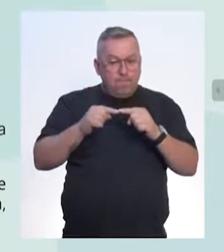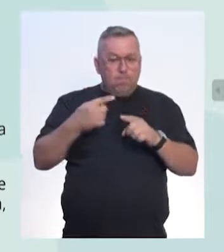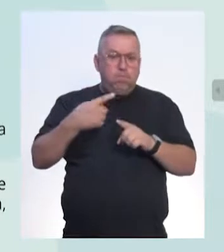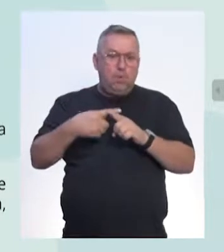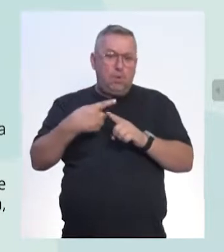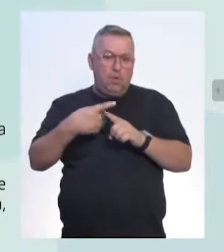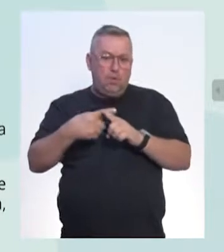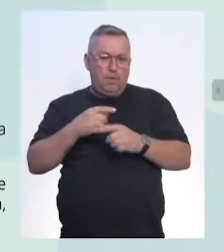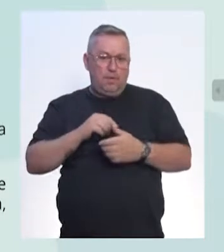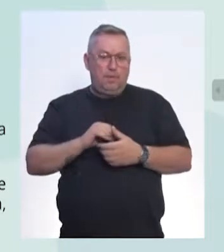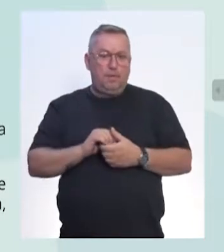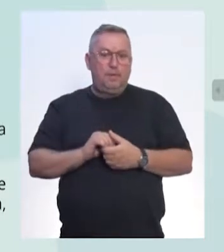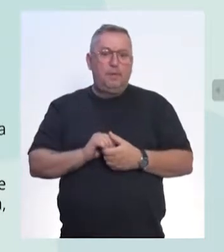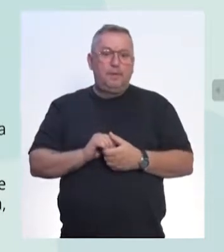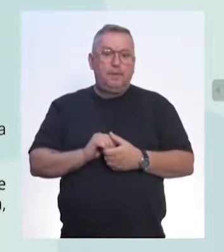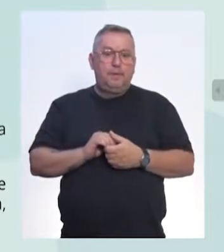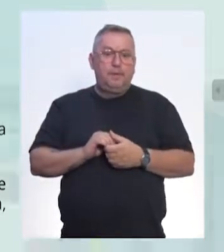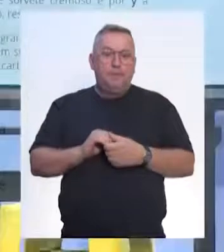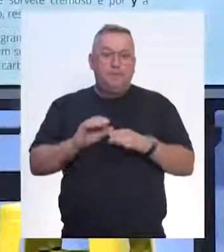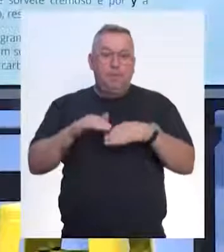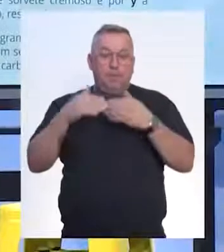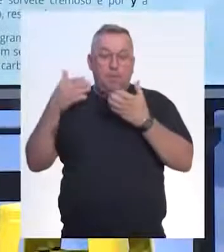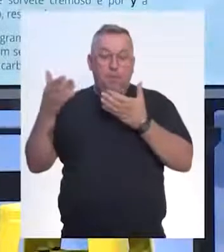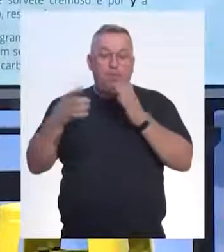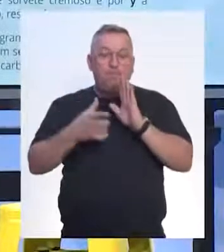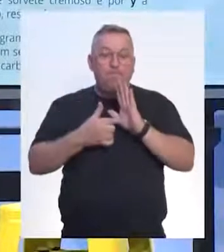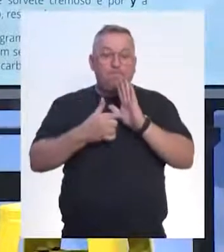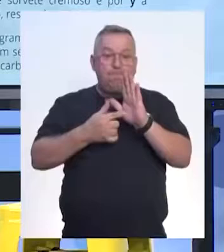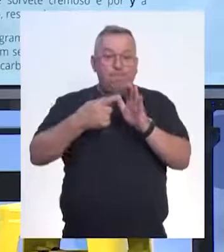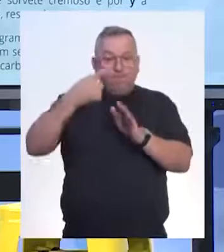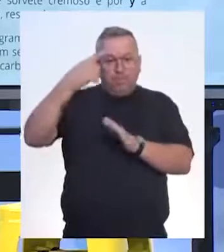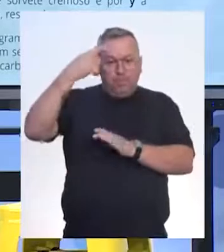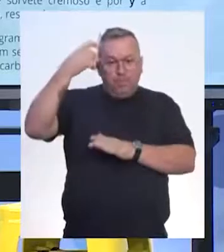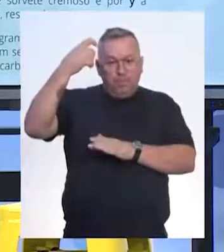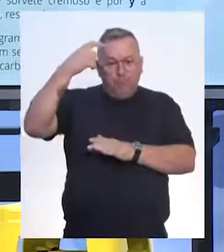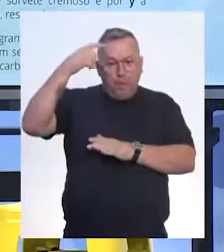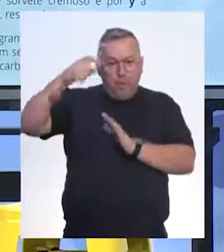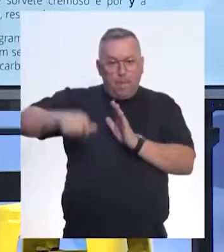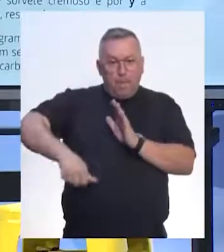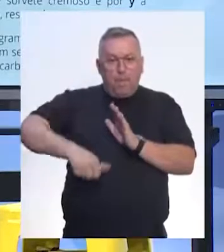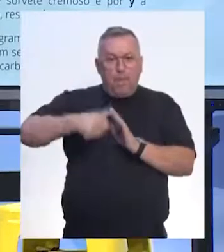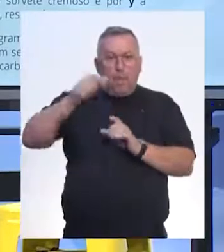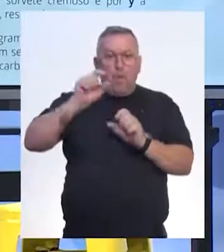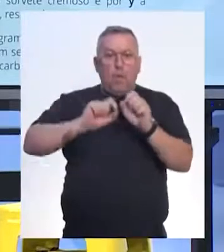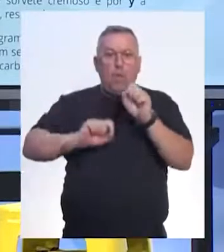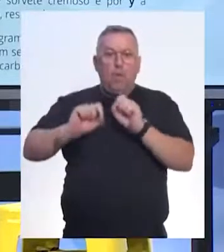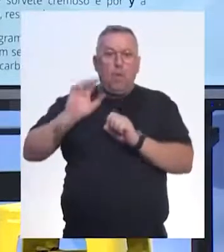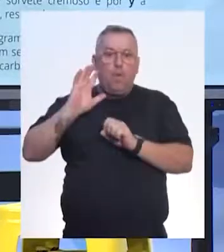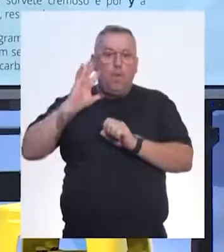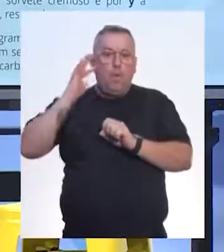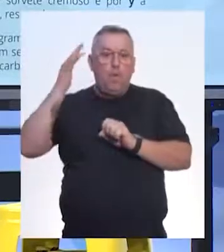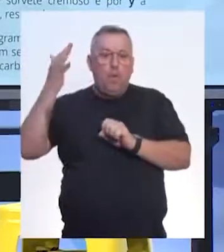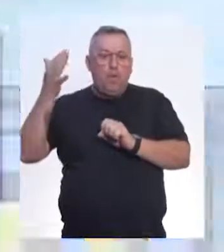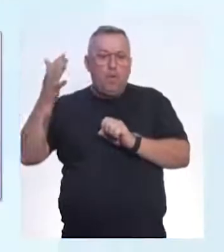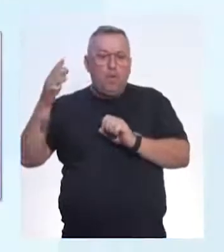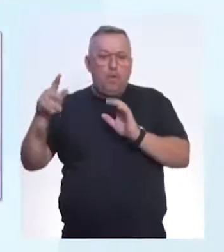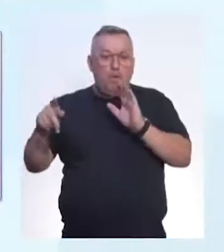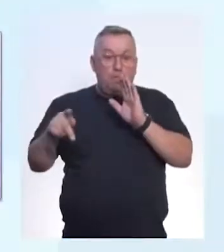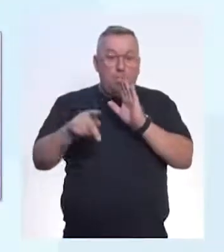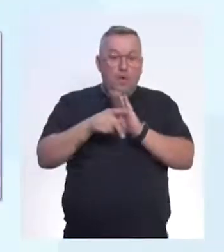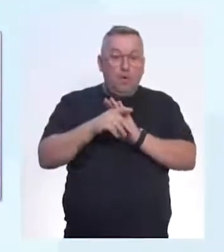quê? Quando eu trago essa ideia, então nós vamos primeiro resolver a parte dos